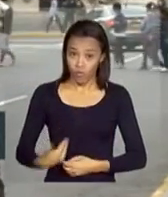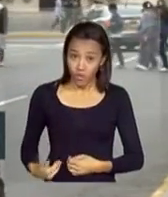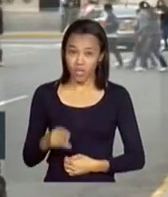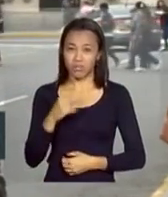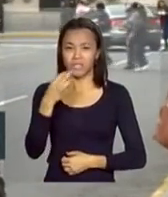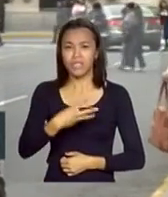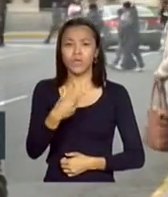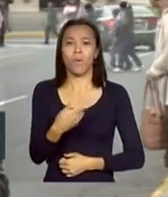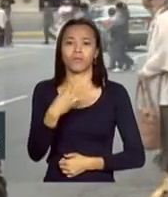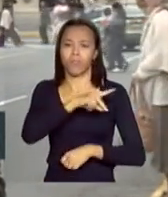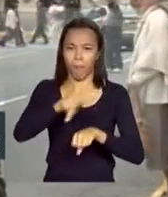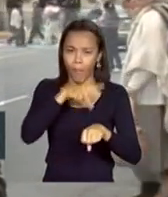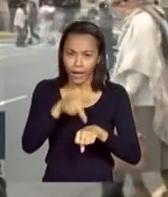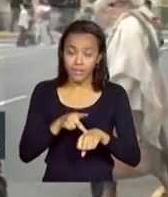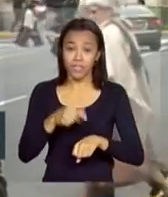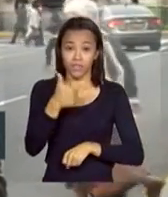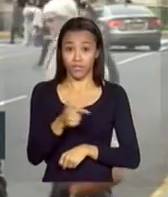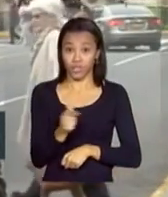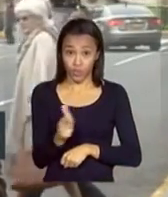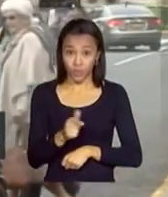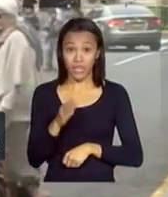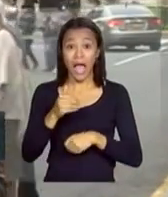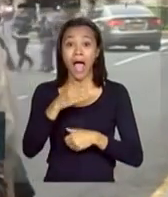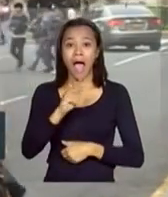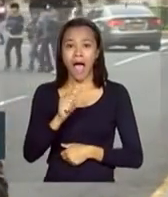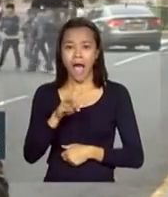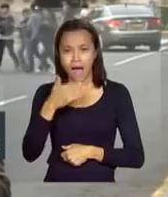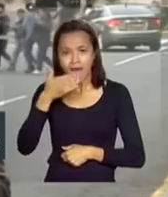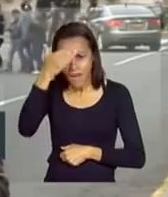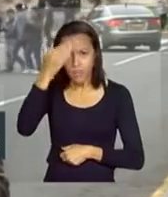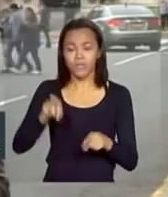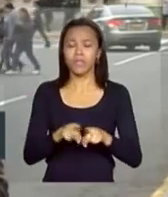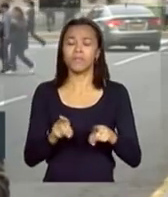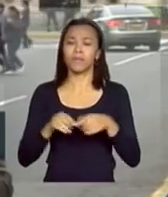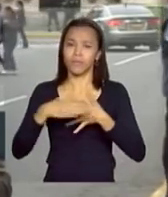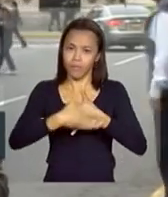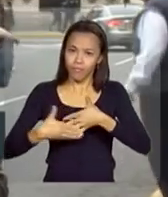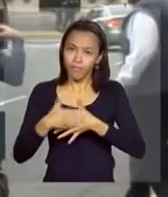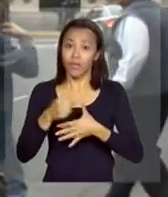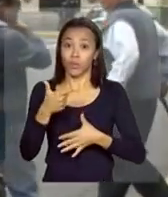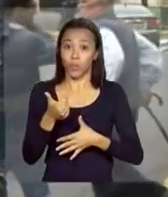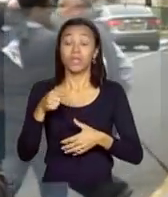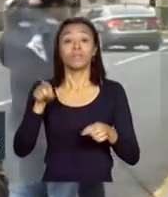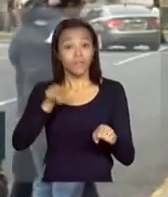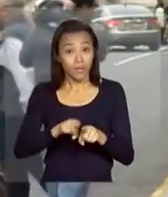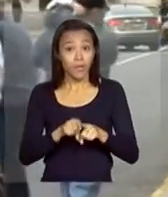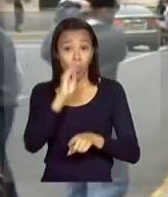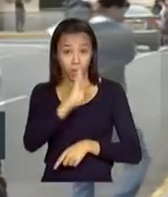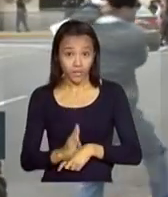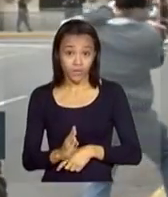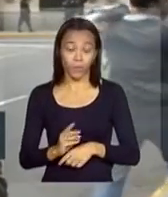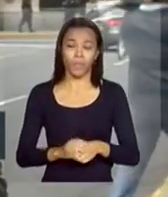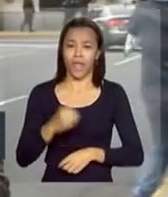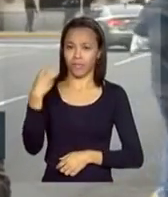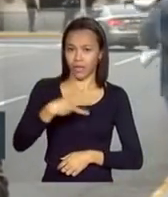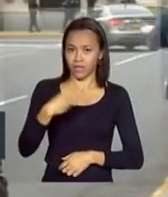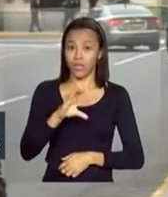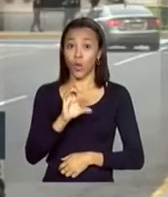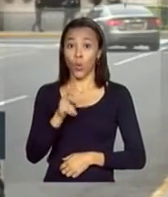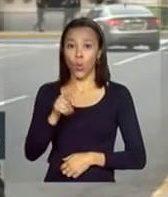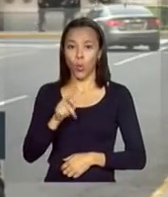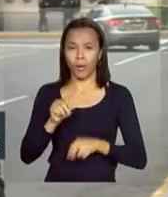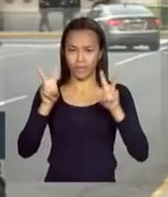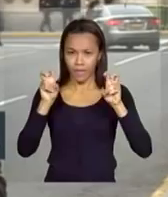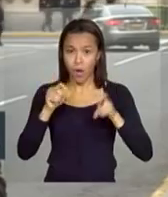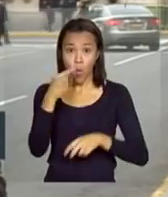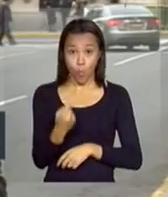de 34 países, sendo 22 árabes e 12 da América do Sul, entre eles o Brasil. A terceira cúpula tem como tema